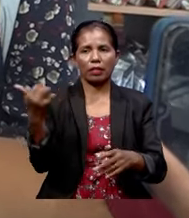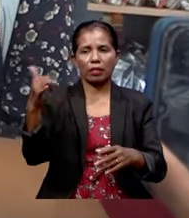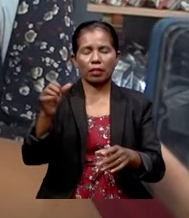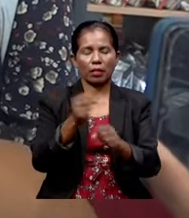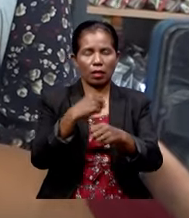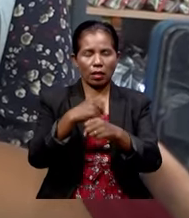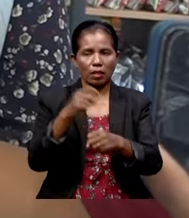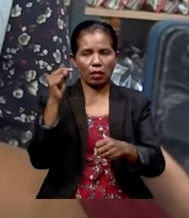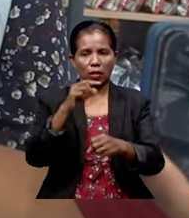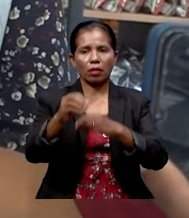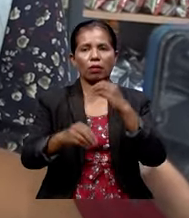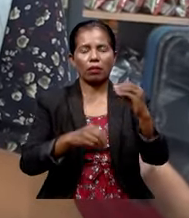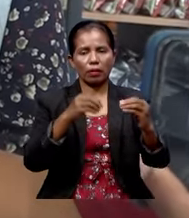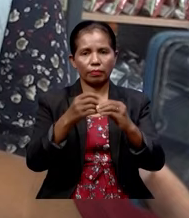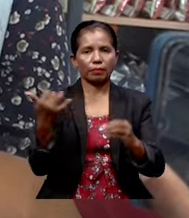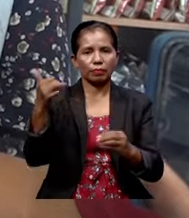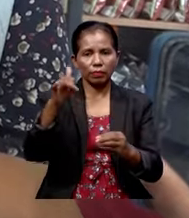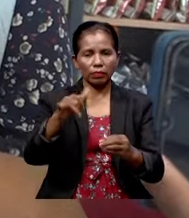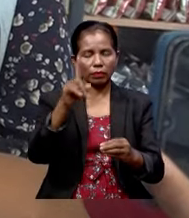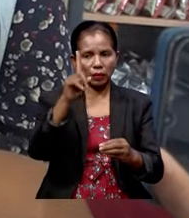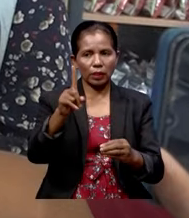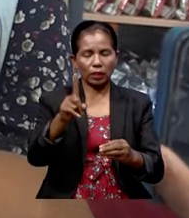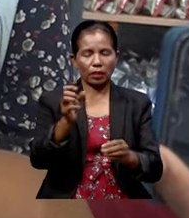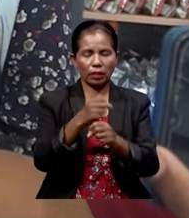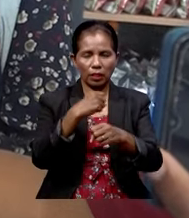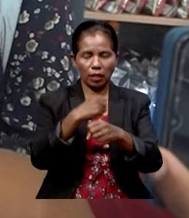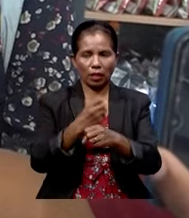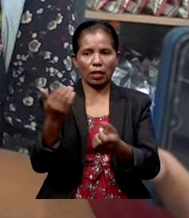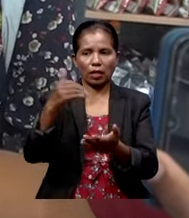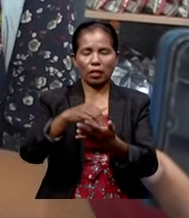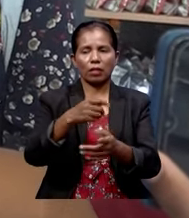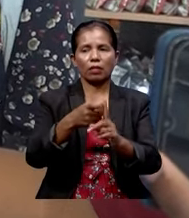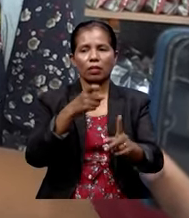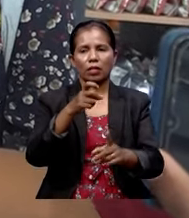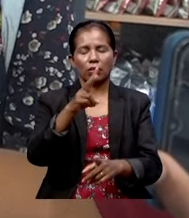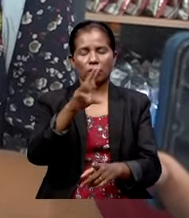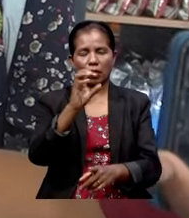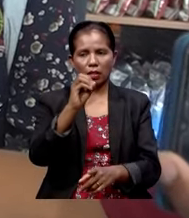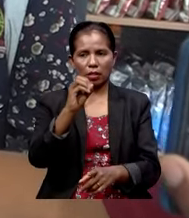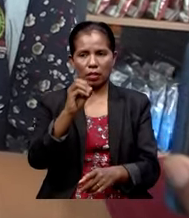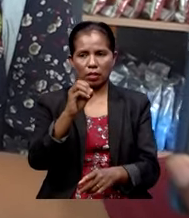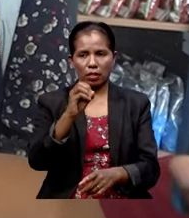falsifica significa katak ida ser at falsifica ne ha hu kedas usi